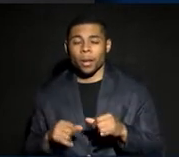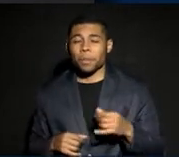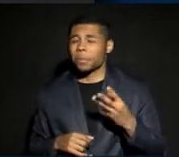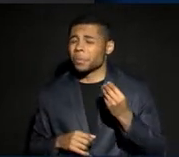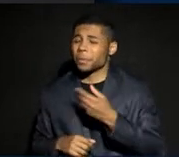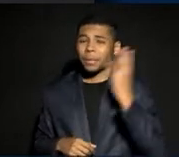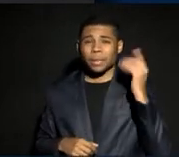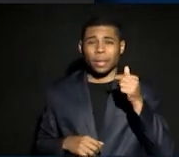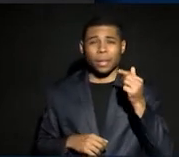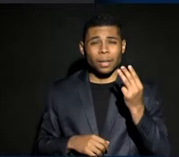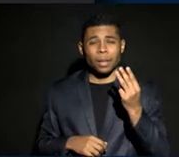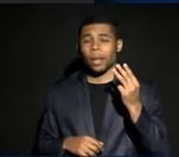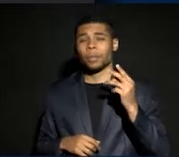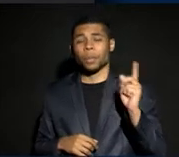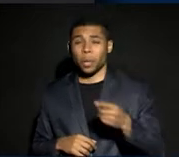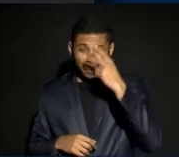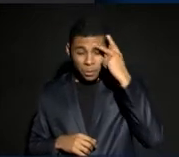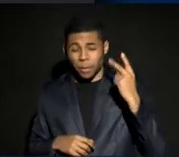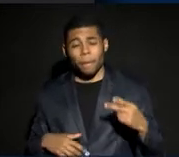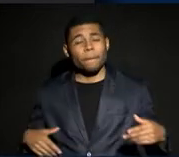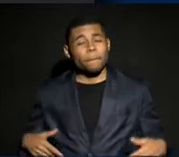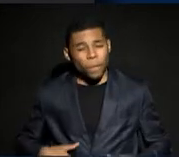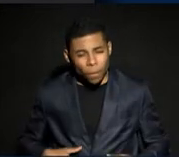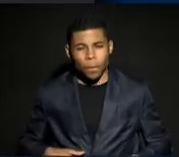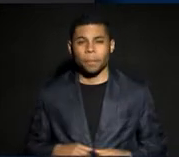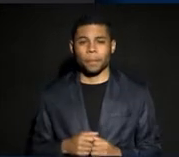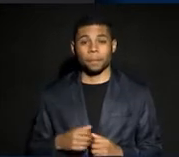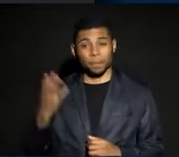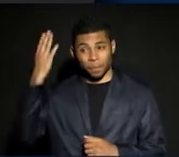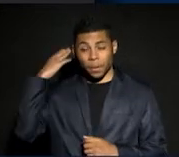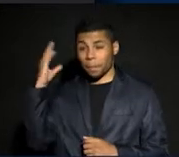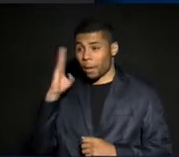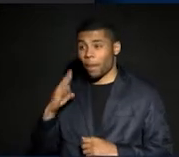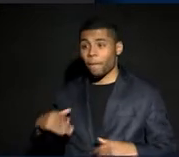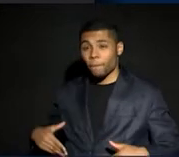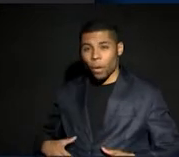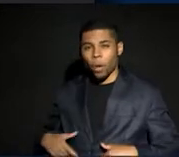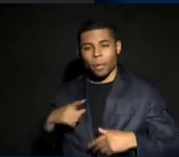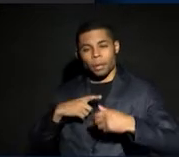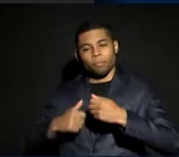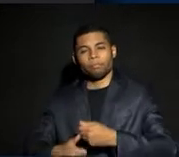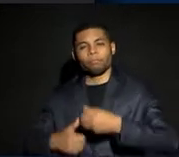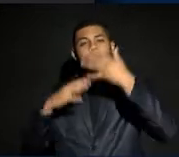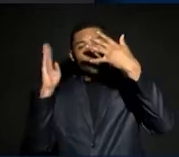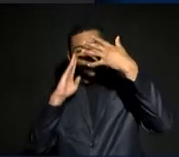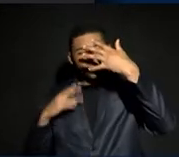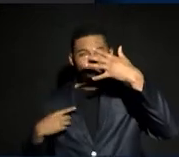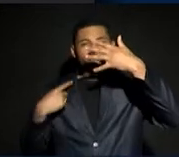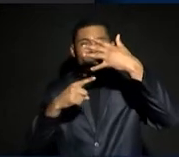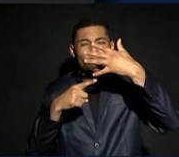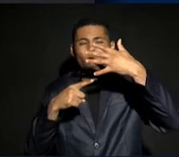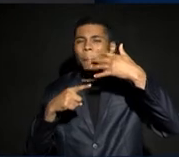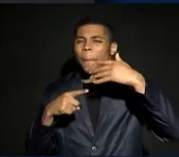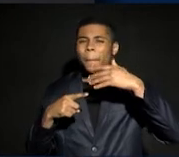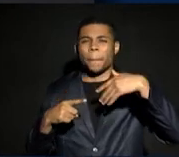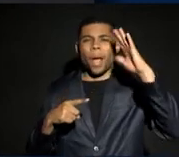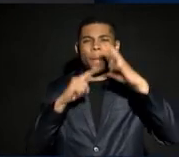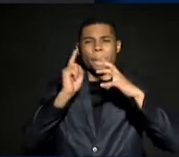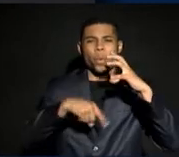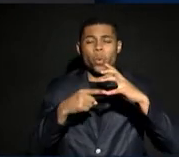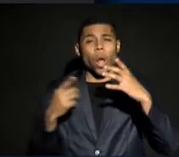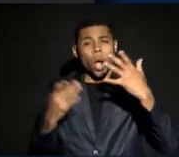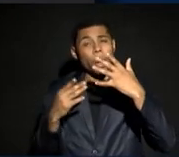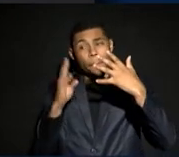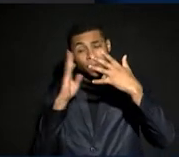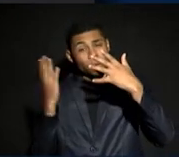Fome. O Brasil tinha saído do mapa da fome, voltou para o mapa da fome, não se explica o que está